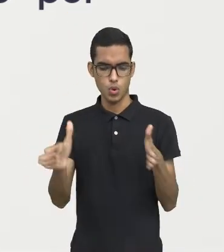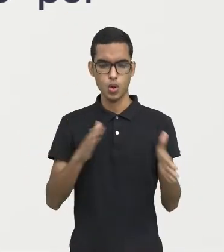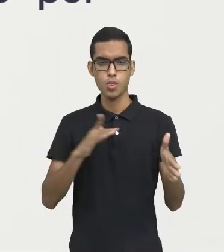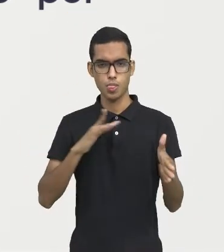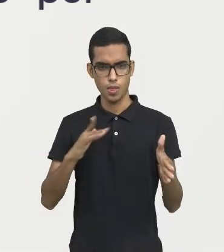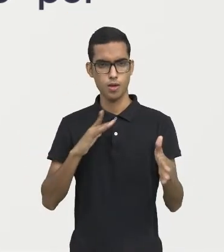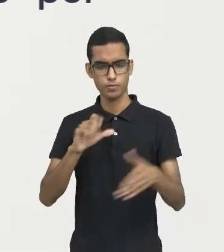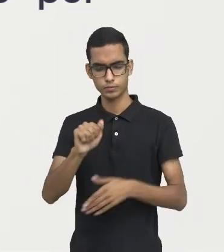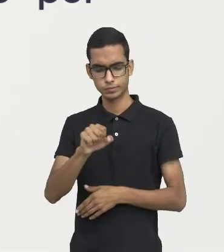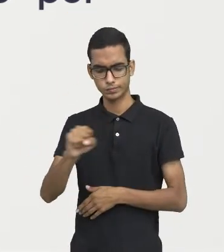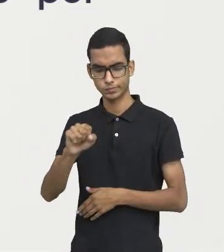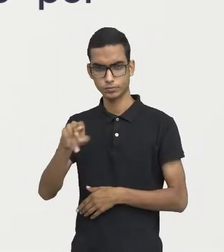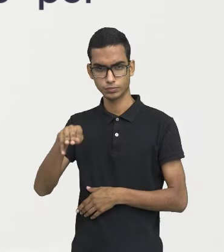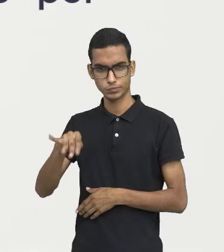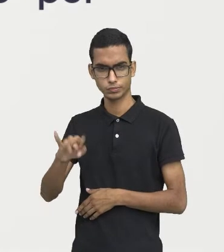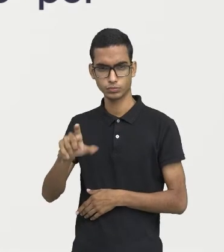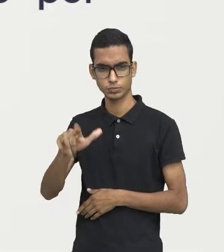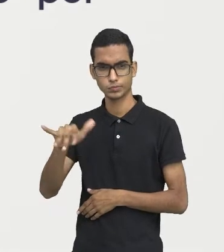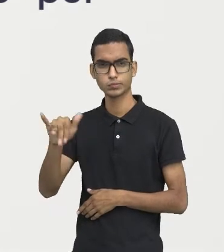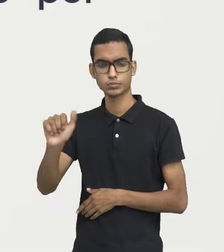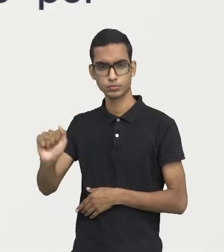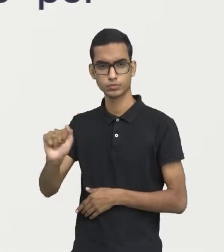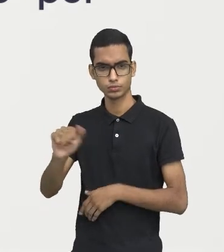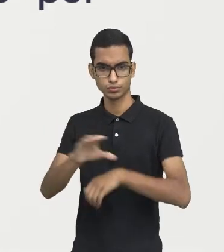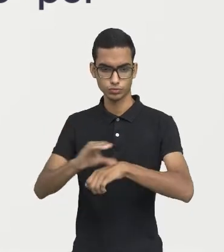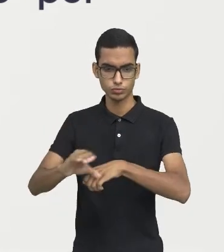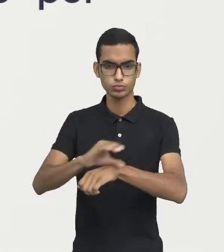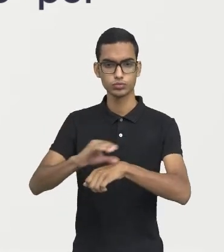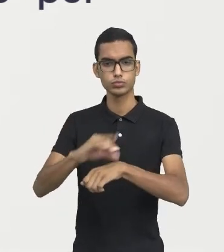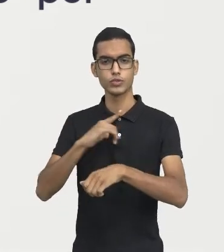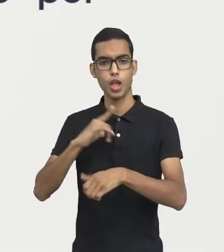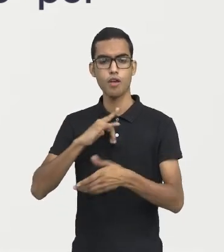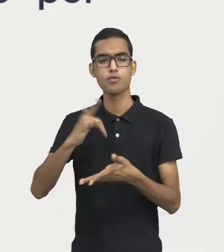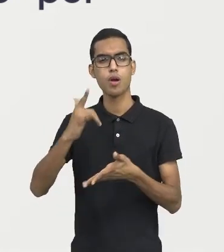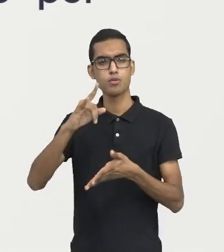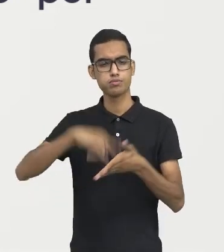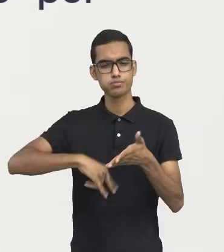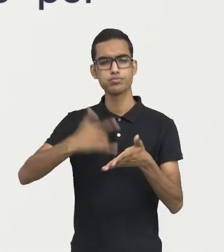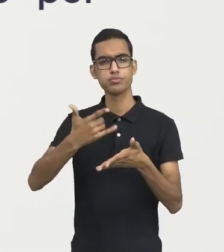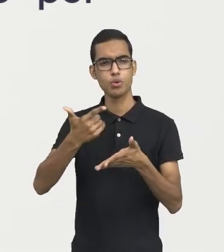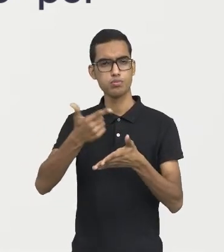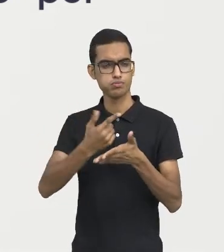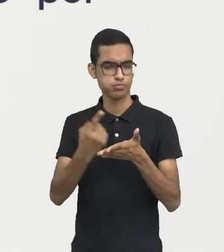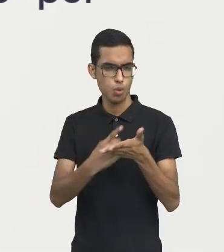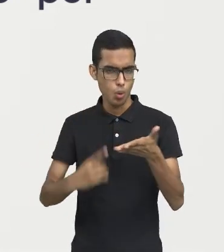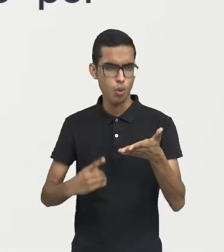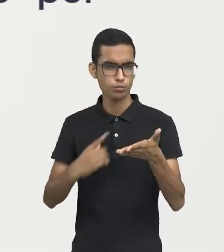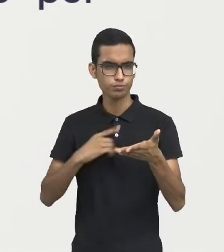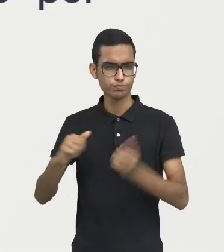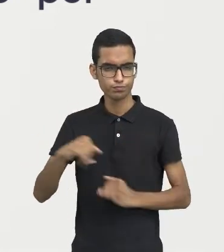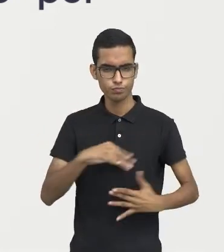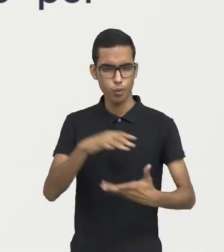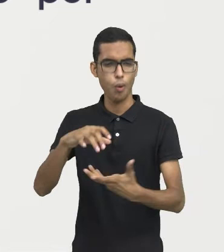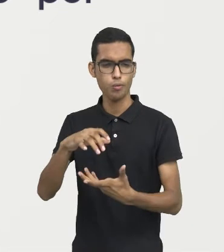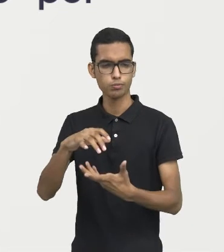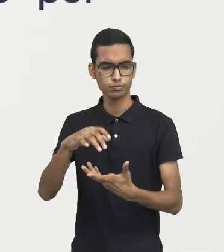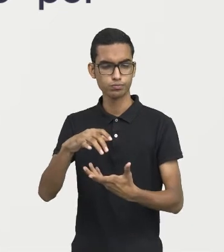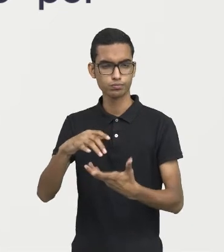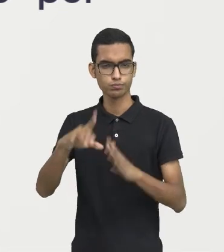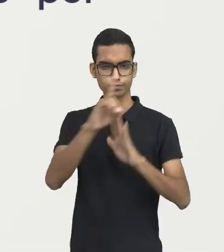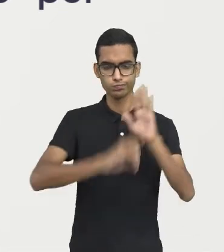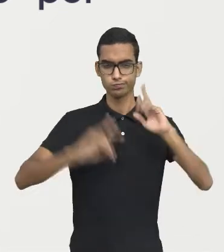Assembleia Constitucional, é que nós vamos ver aí a Declaração Universal dos Direitos Humanos